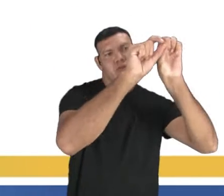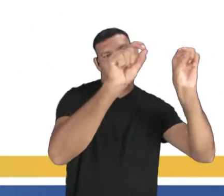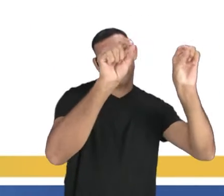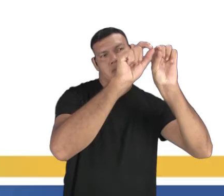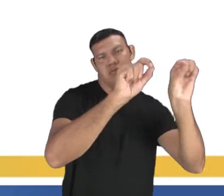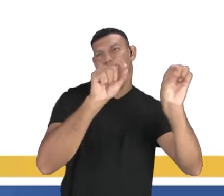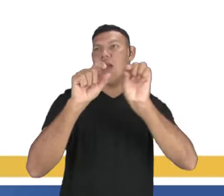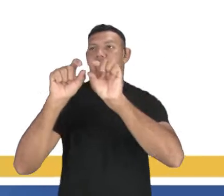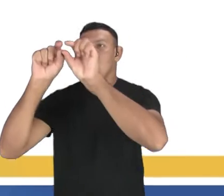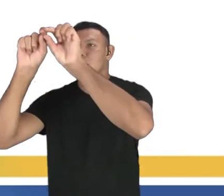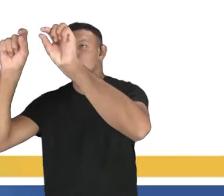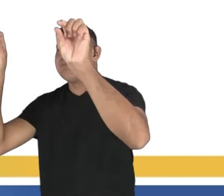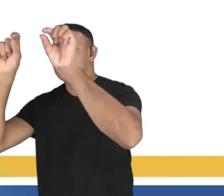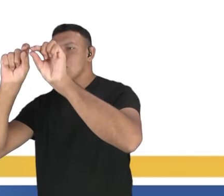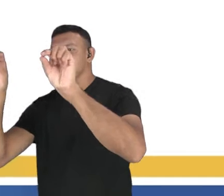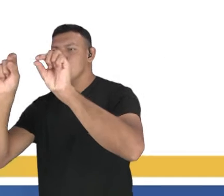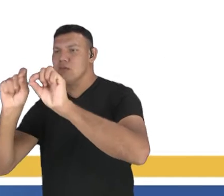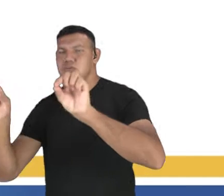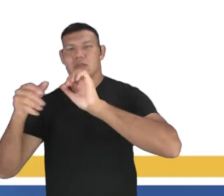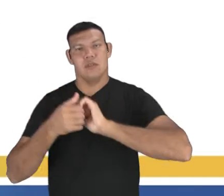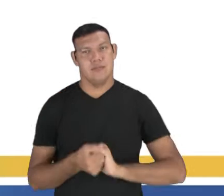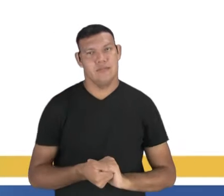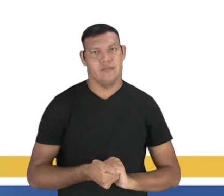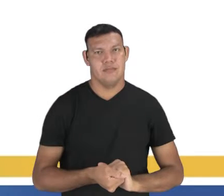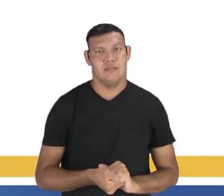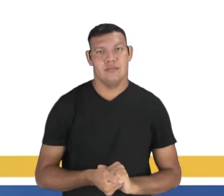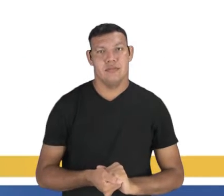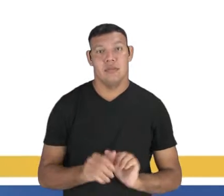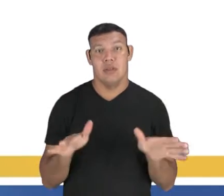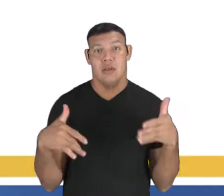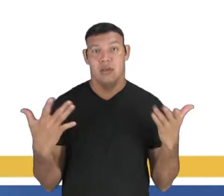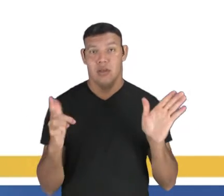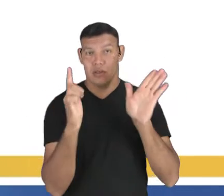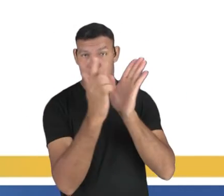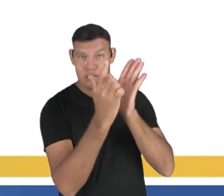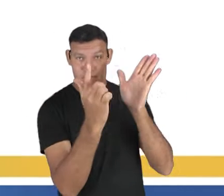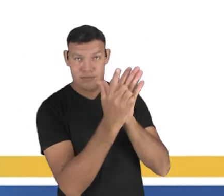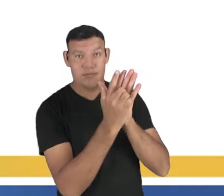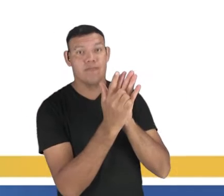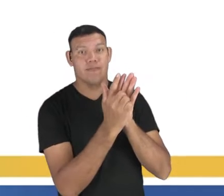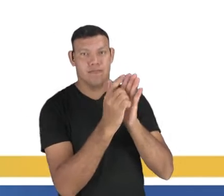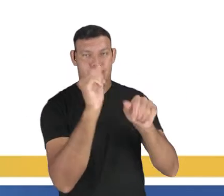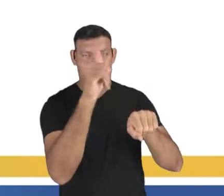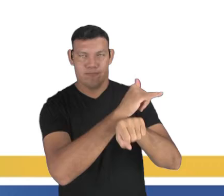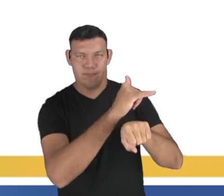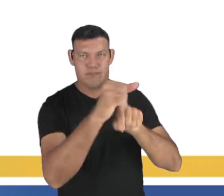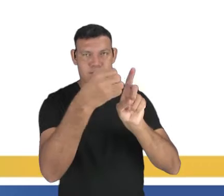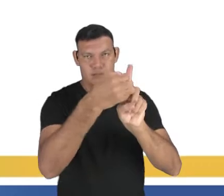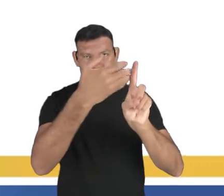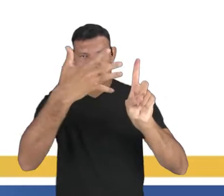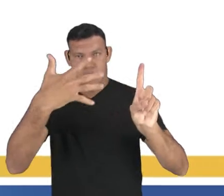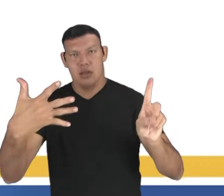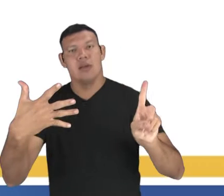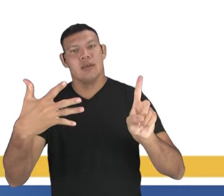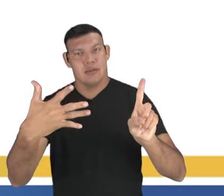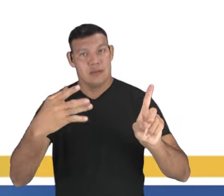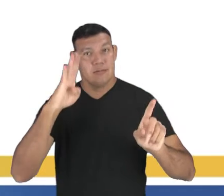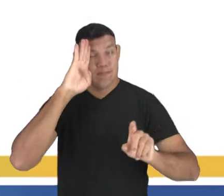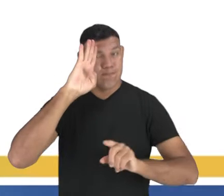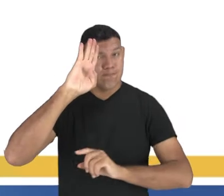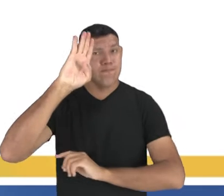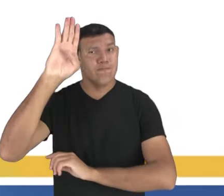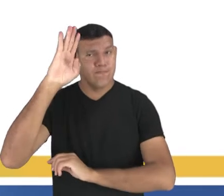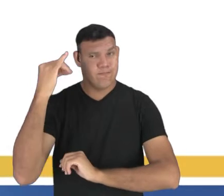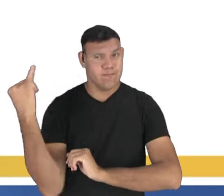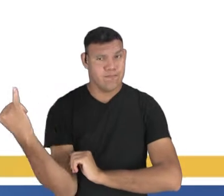parágrafo, ok? Então, a função dos operadores argumentativos, elas são fundamentais,